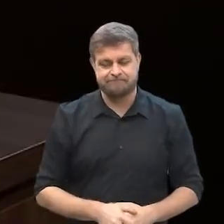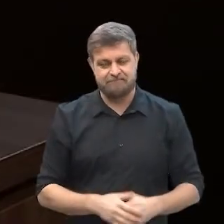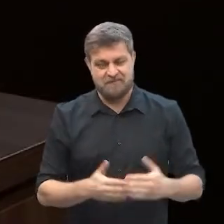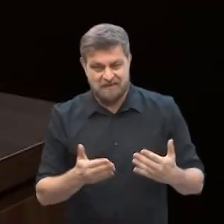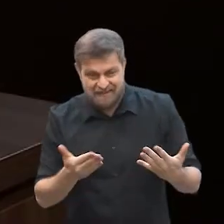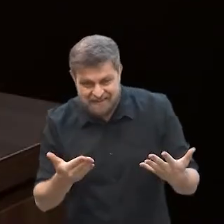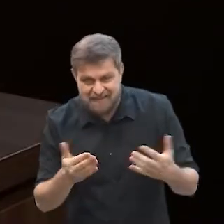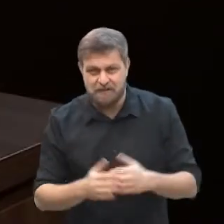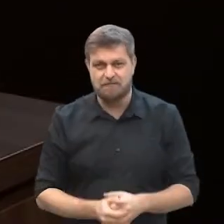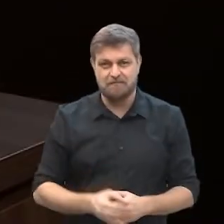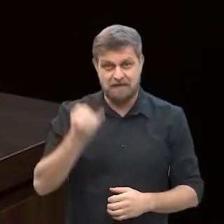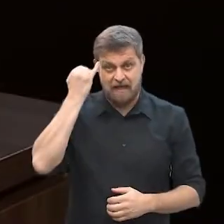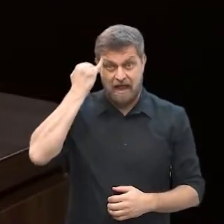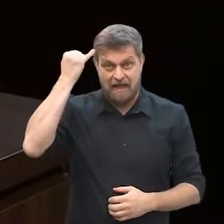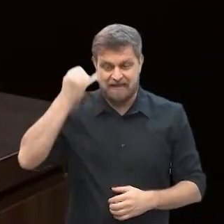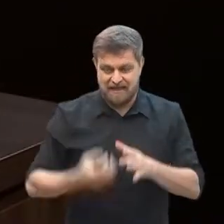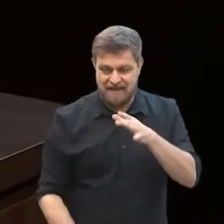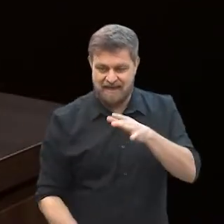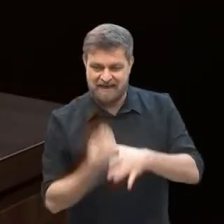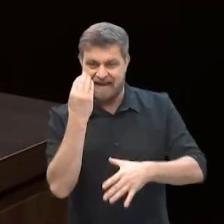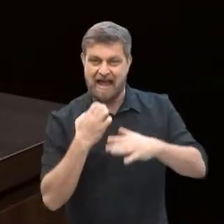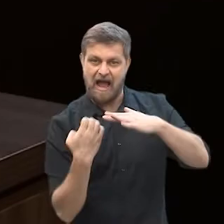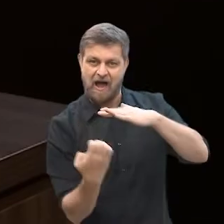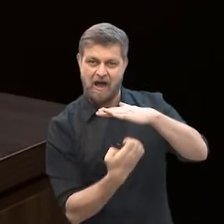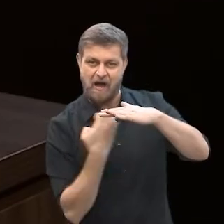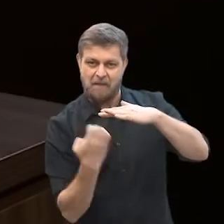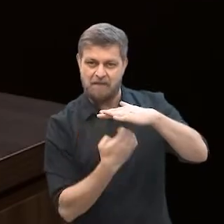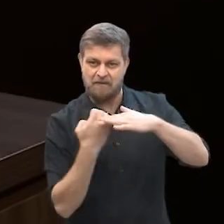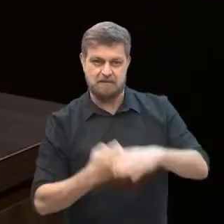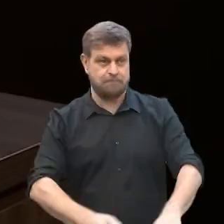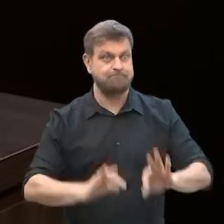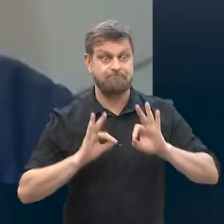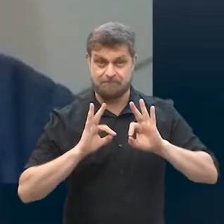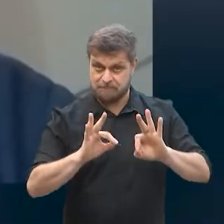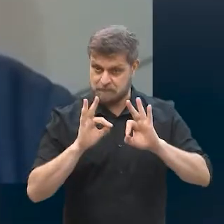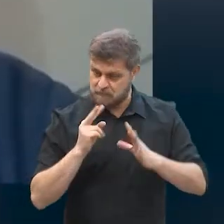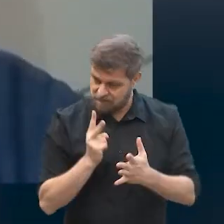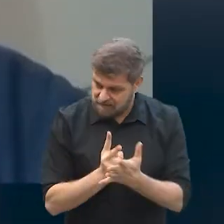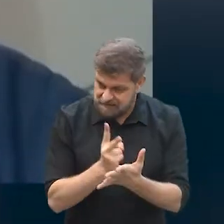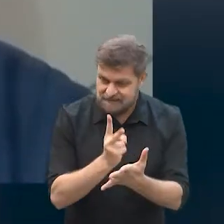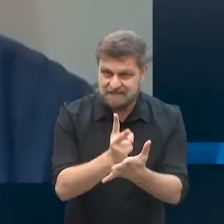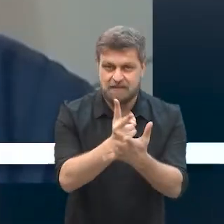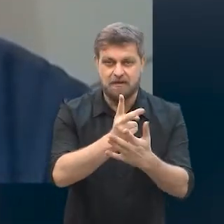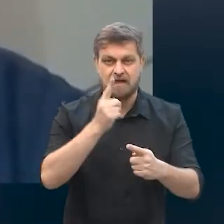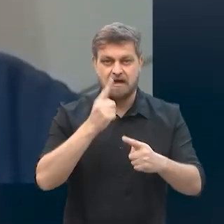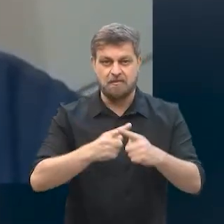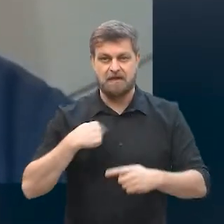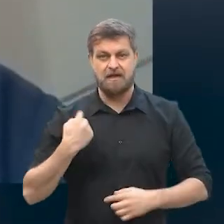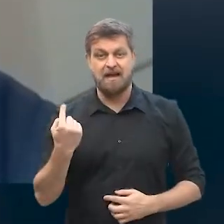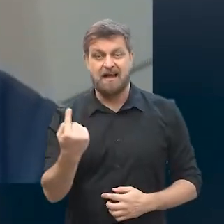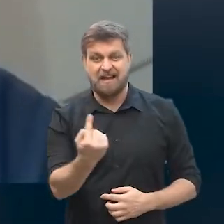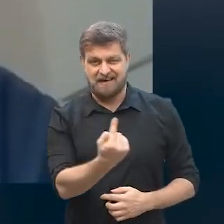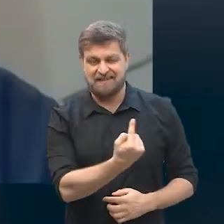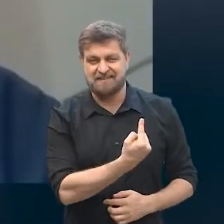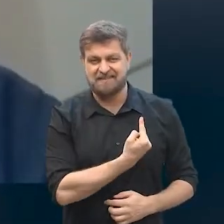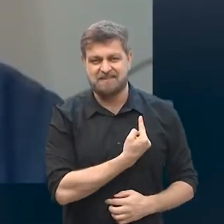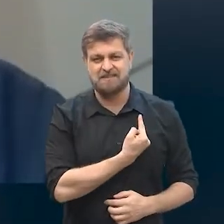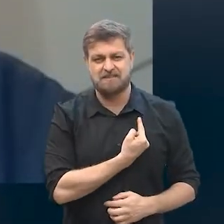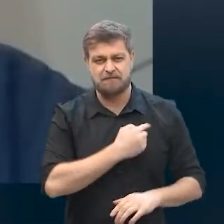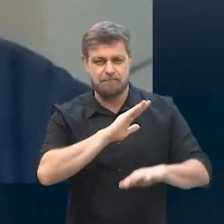Olha, a ideia de empreender é sempre muito positiva, porque a gente